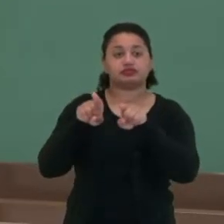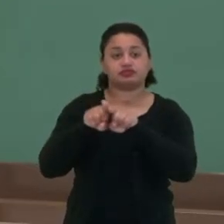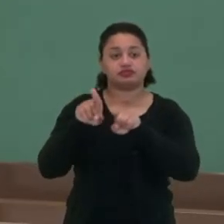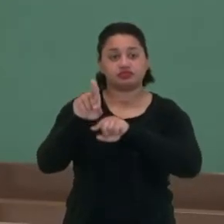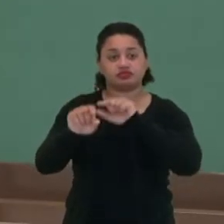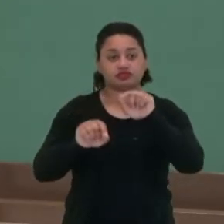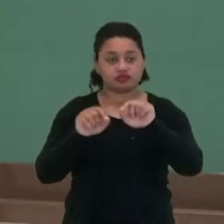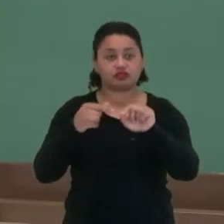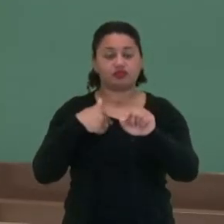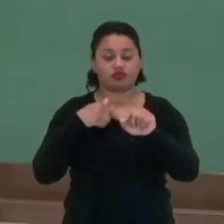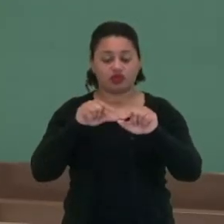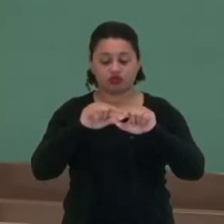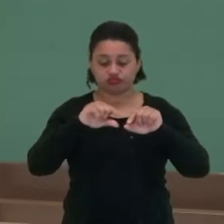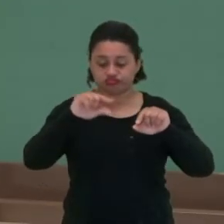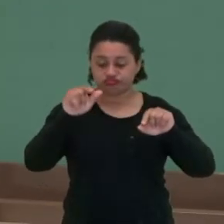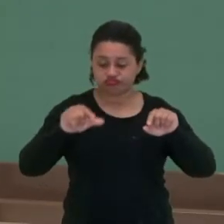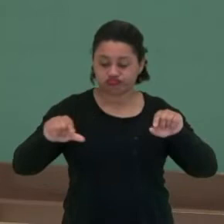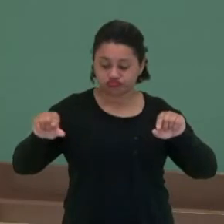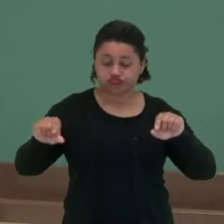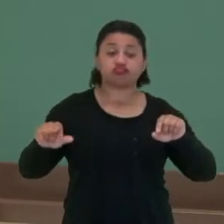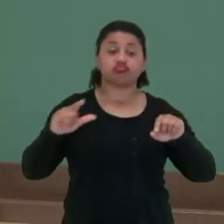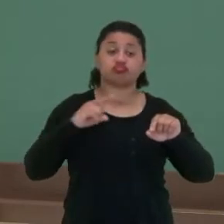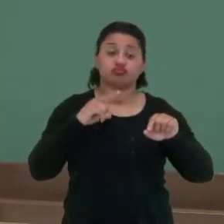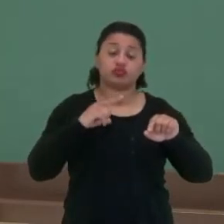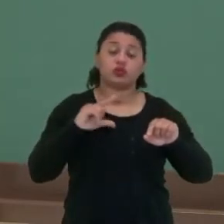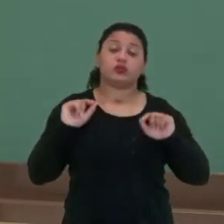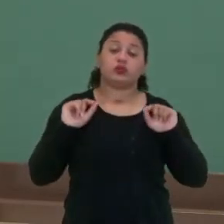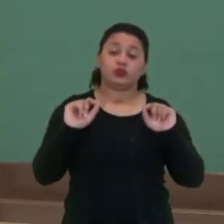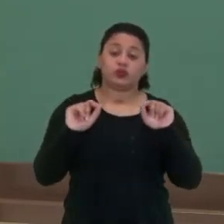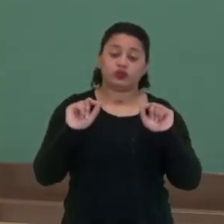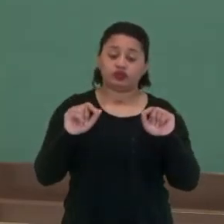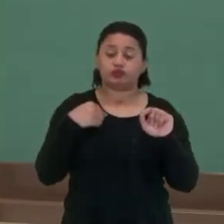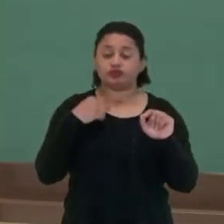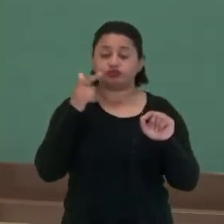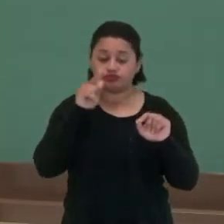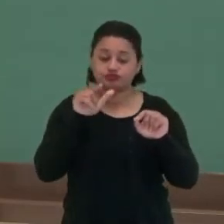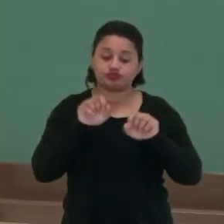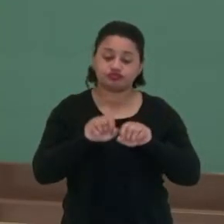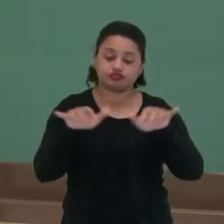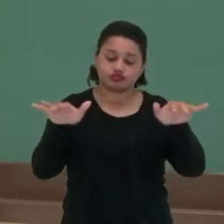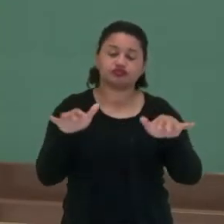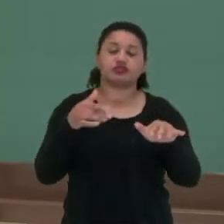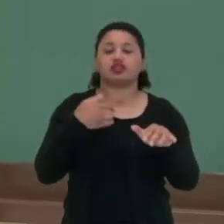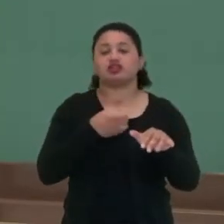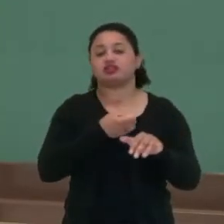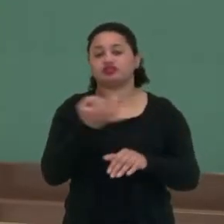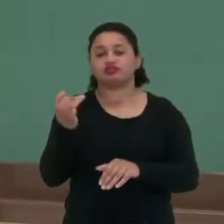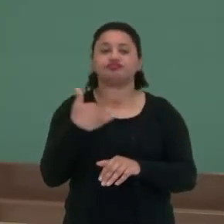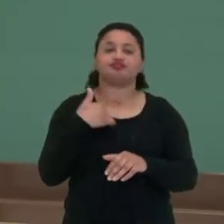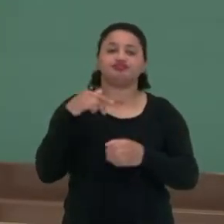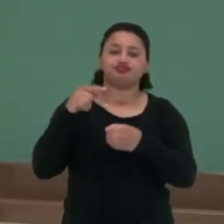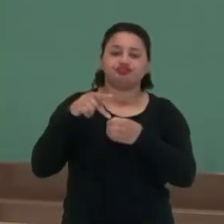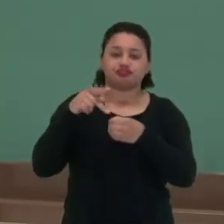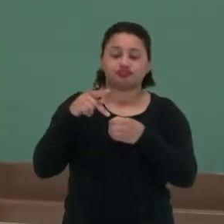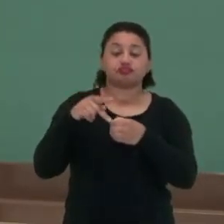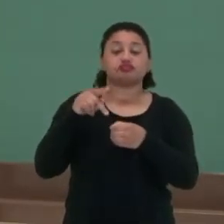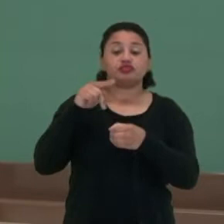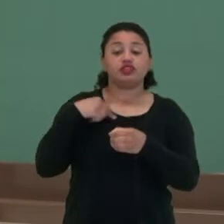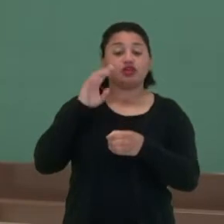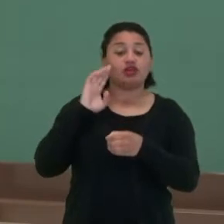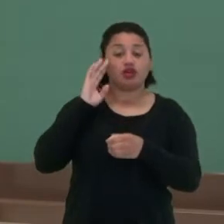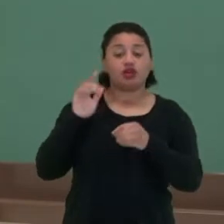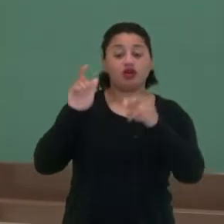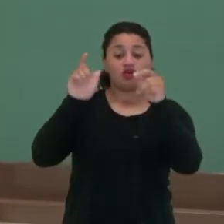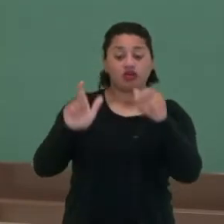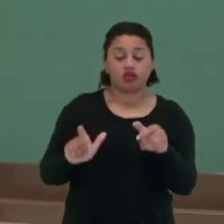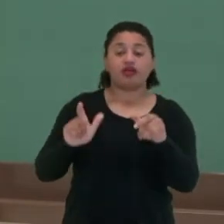Mar de Omã e ao Golfo Pérsico. Para quê? Para também escoar a produção de petróleo. Então ali é um principal portão de